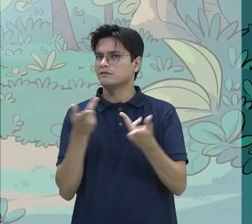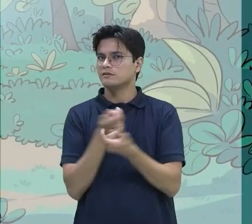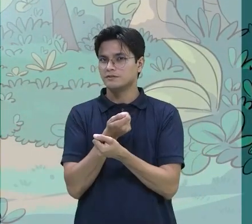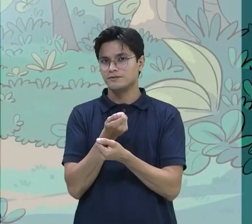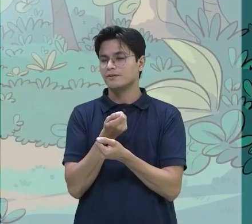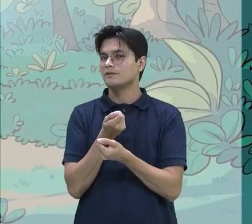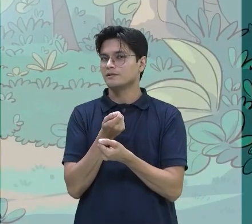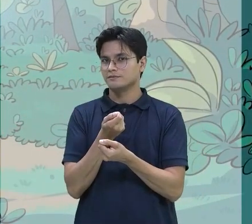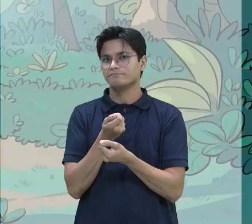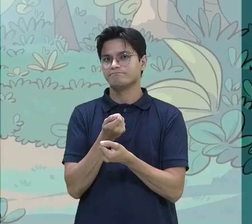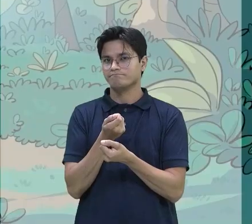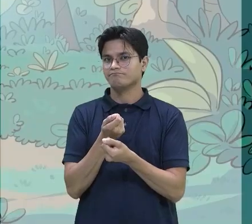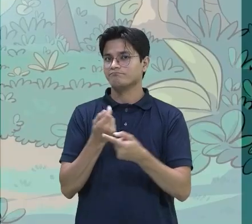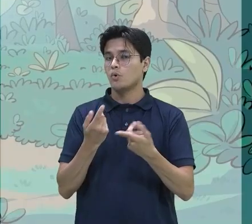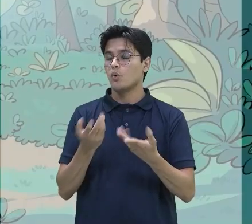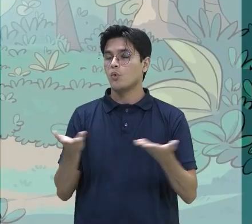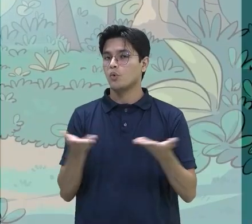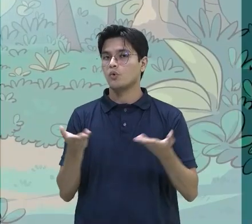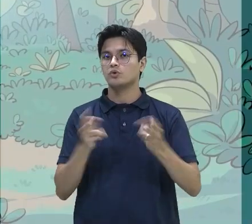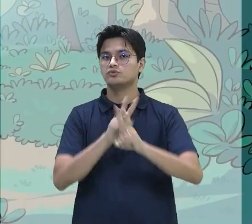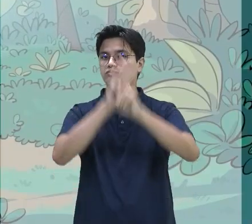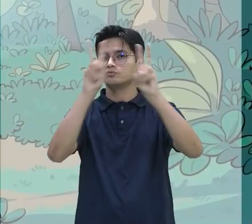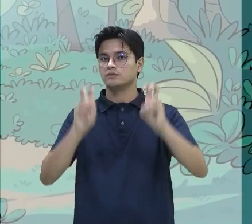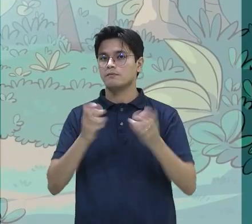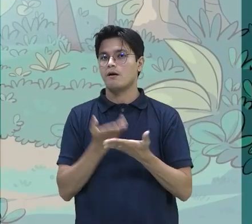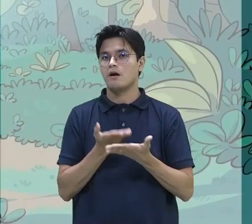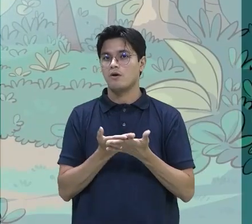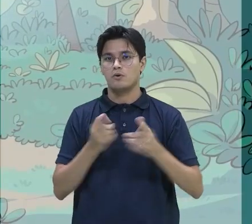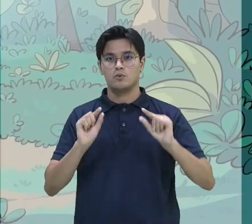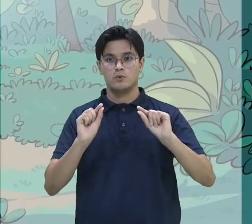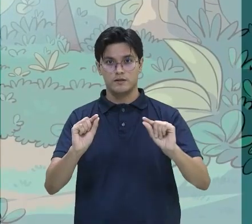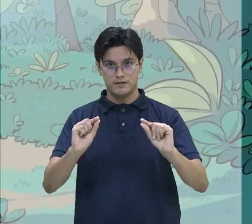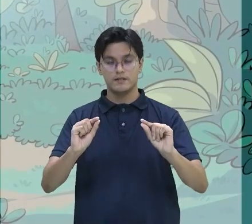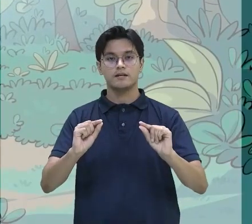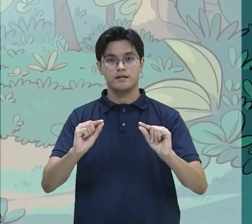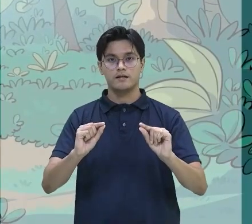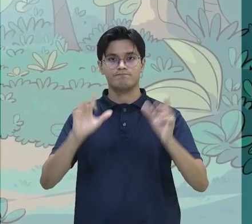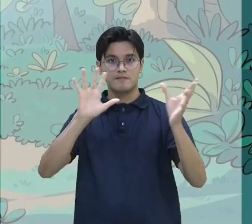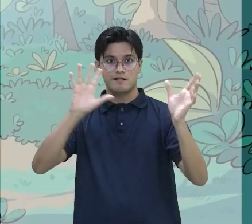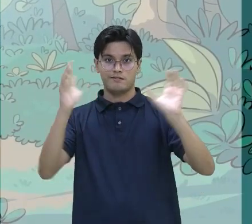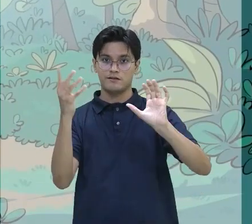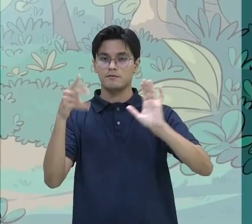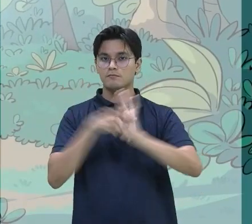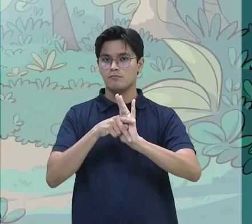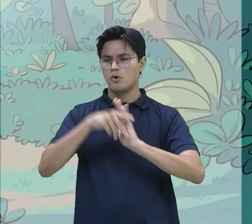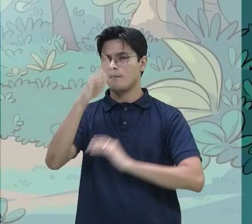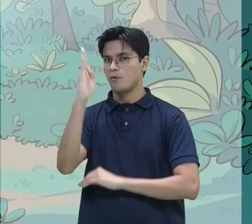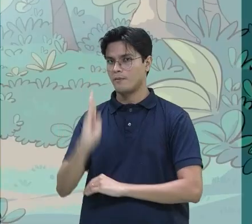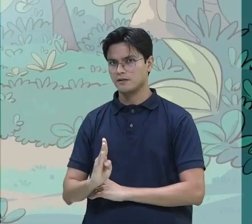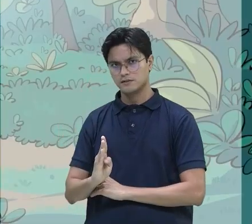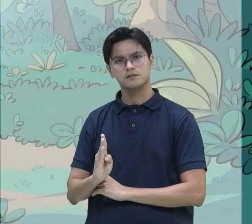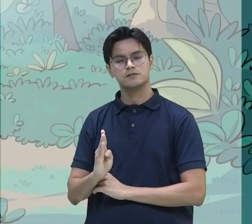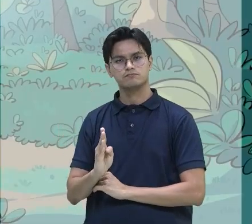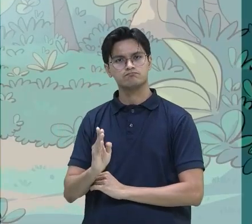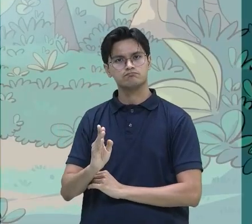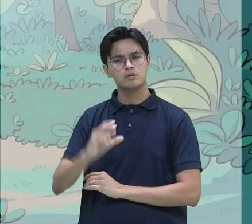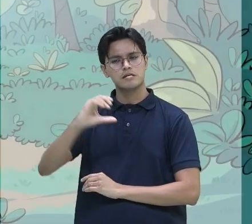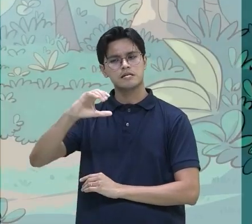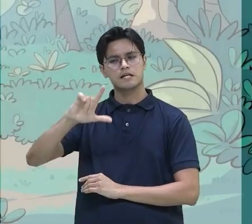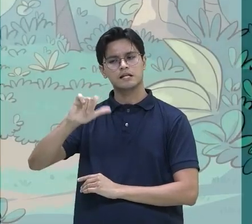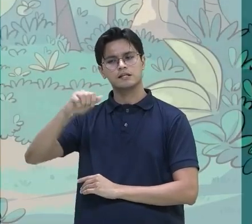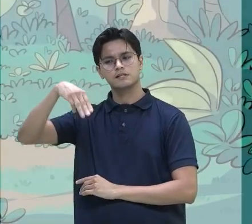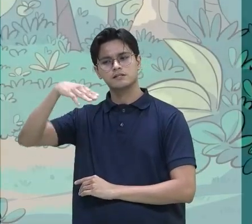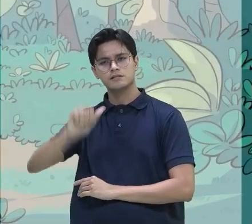contas, o tema da nossa aula é Climas do Brasil. E você saberia me dizer o que é o